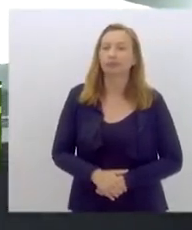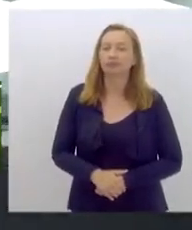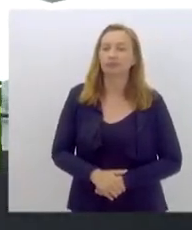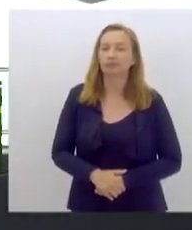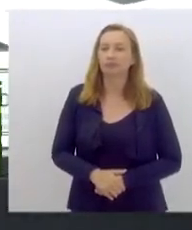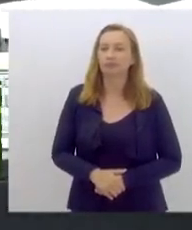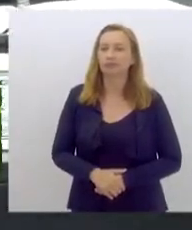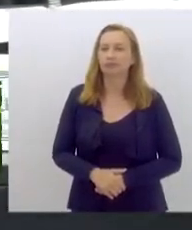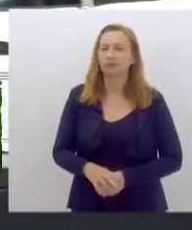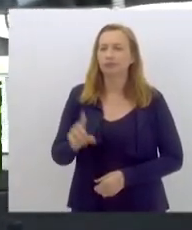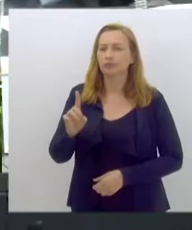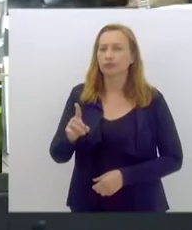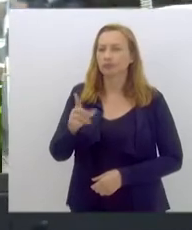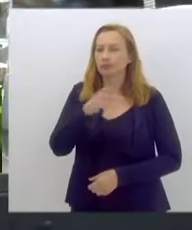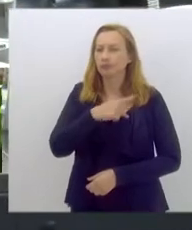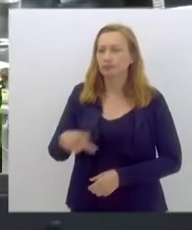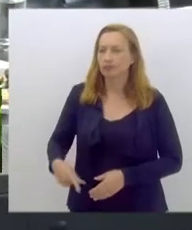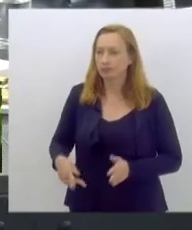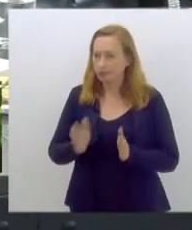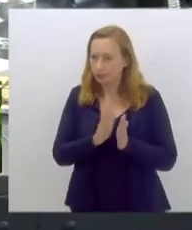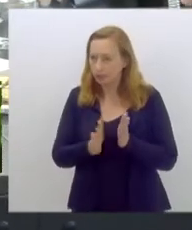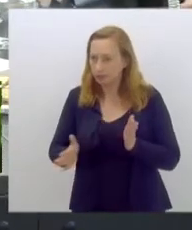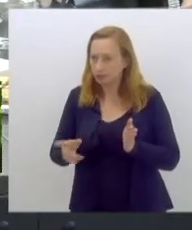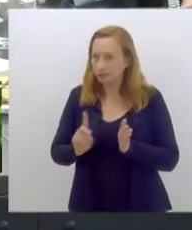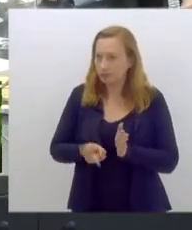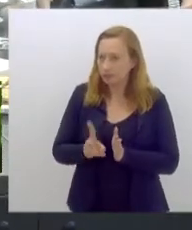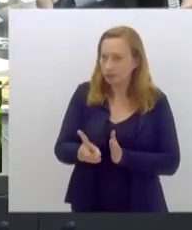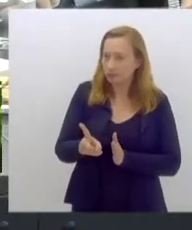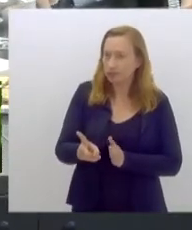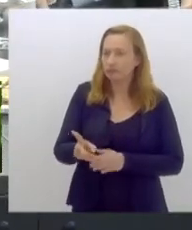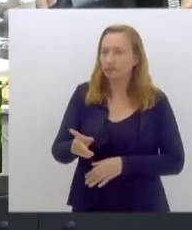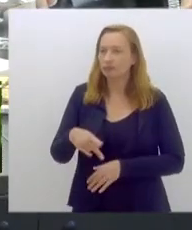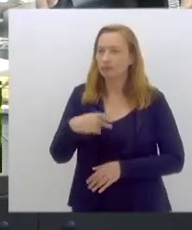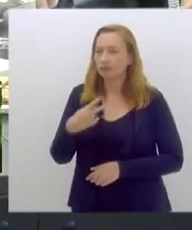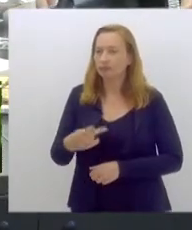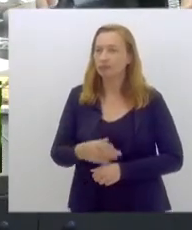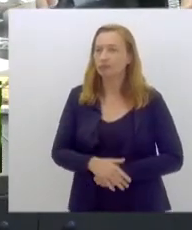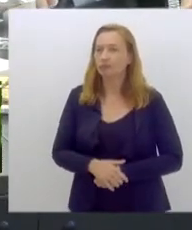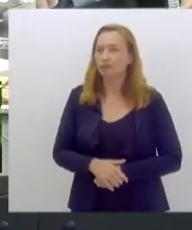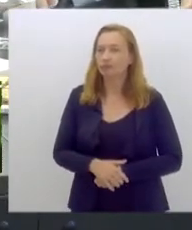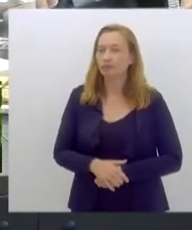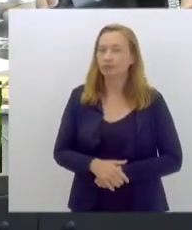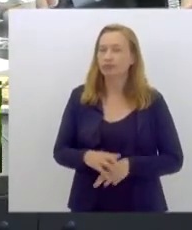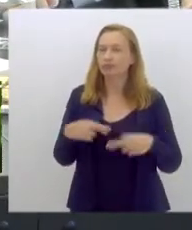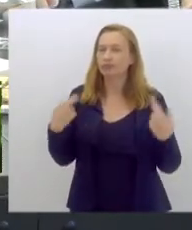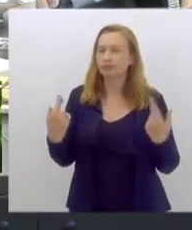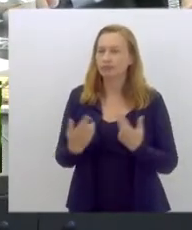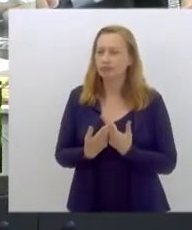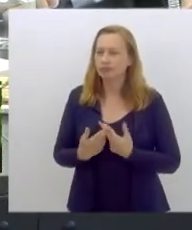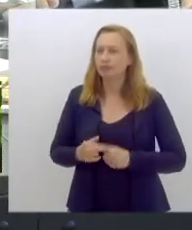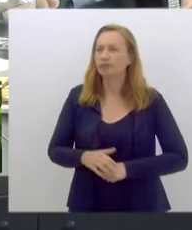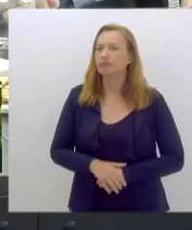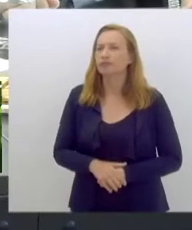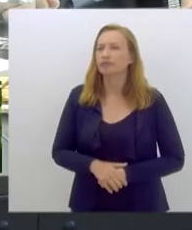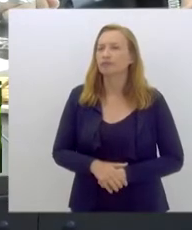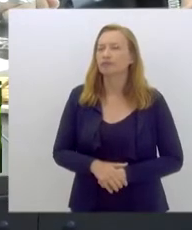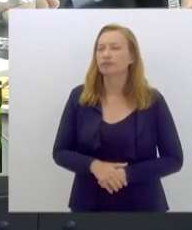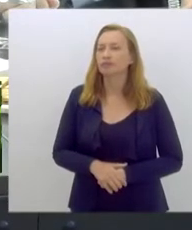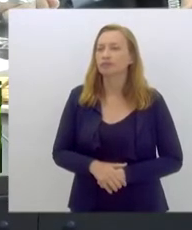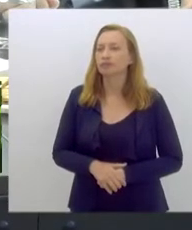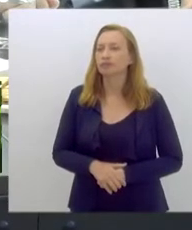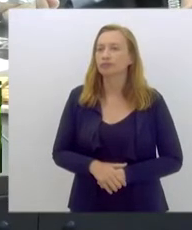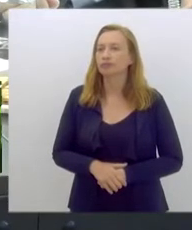Senhor presidente, só uma questão de ordem para mim poder continuar aqui a presidir. Esta reunião